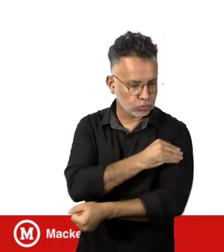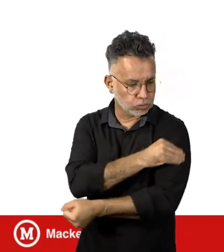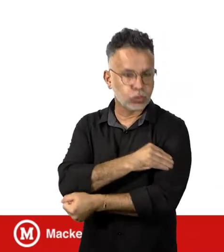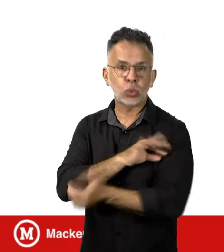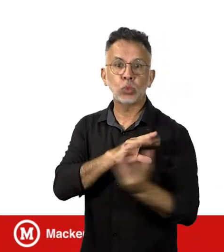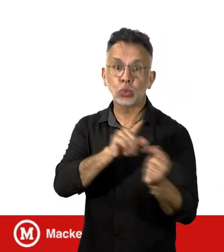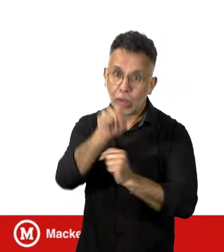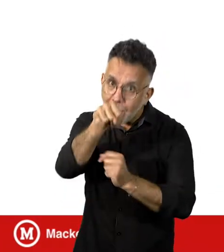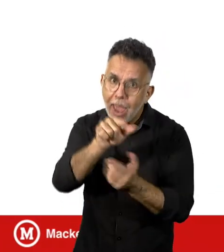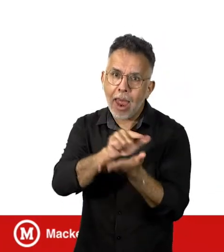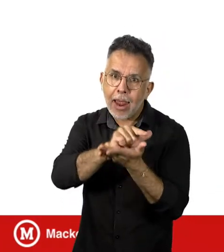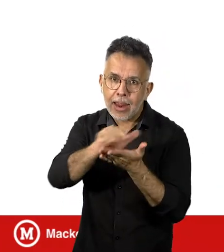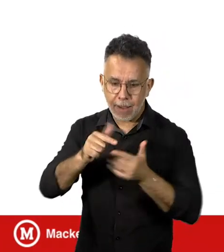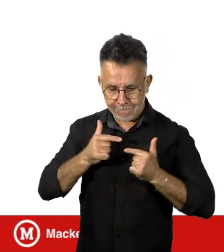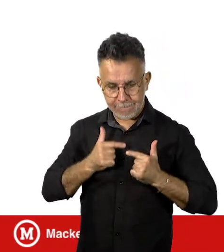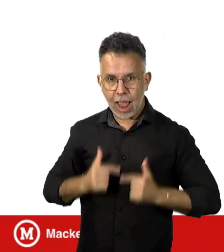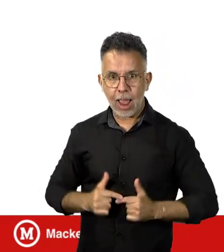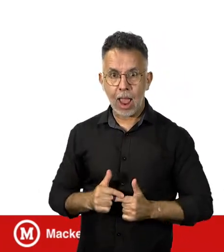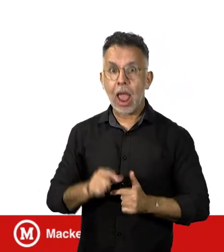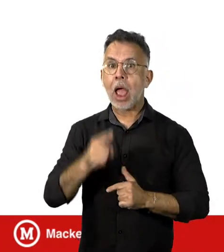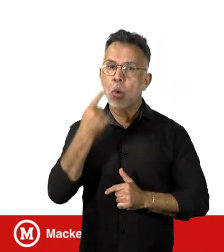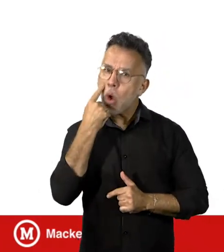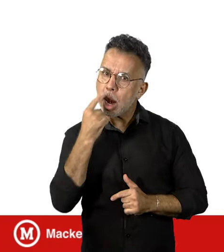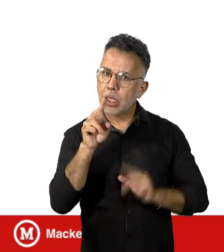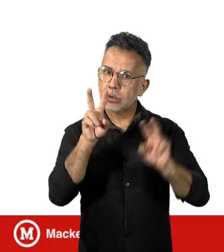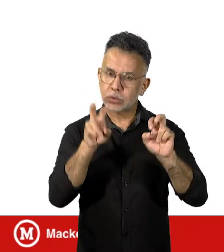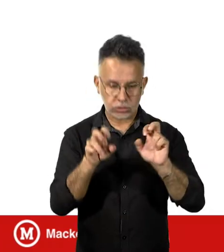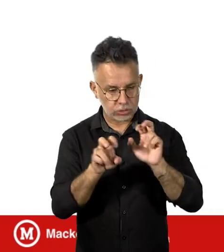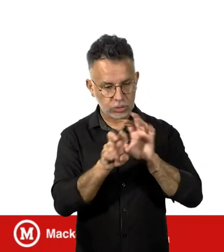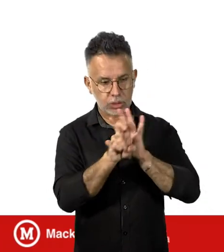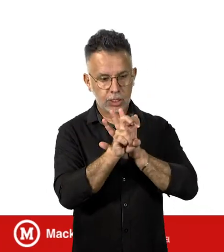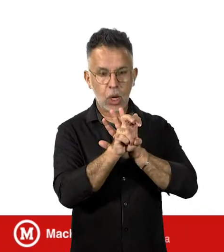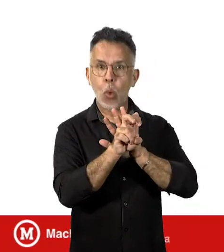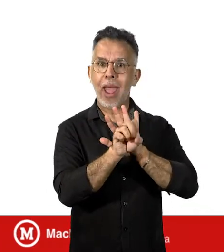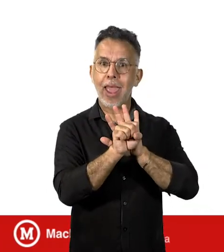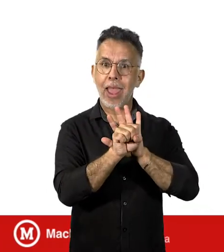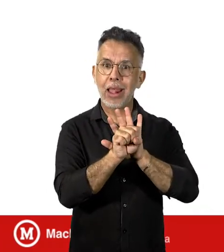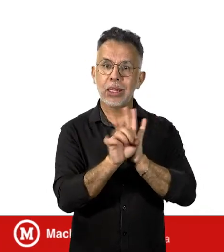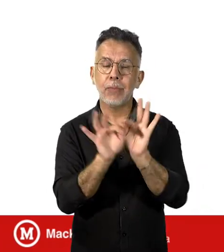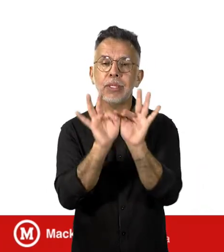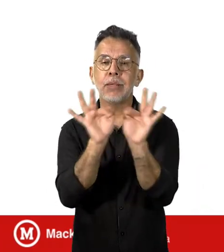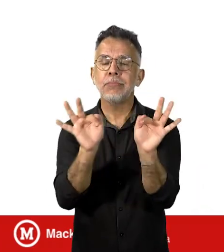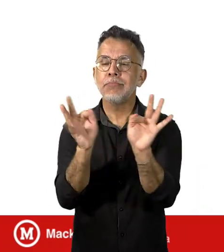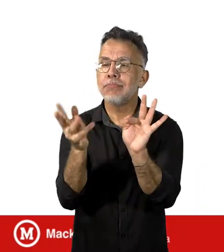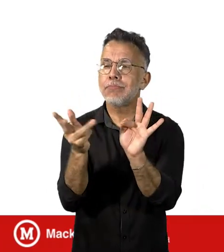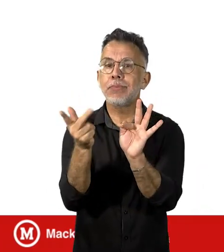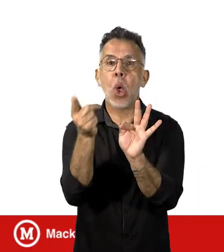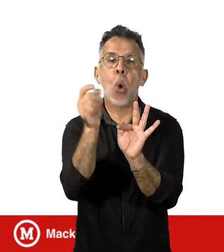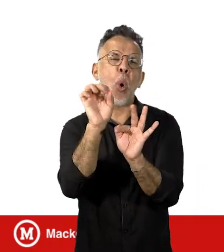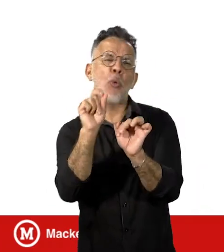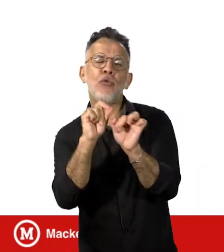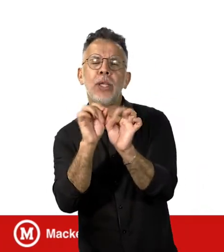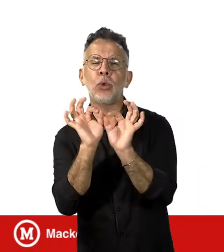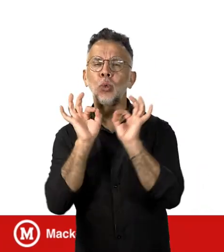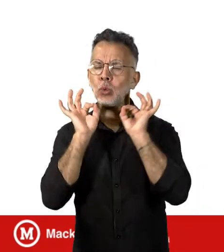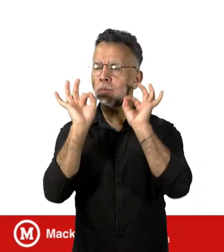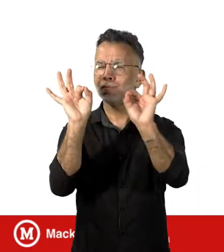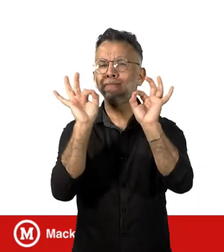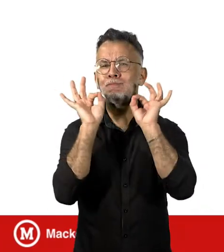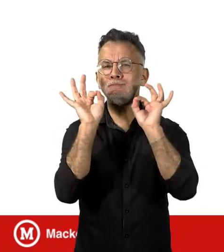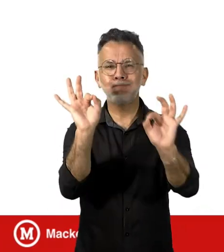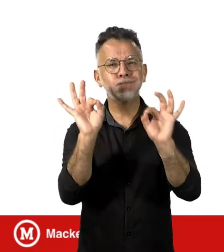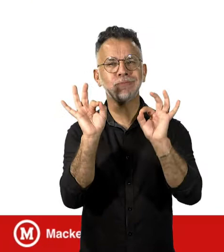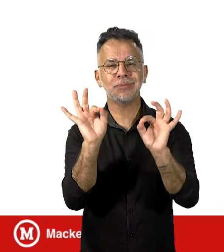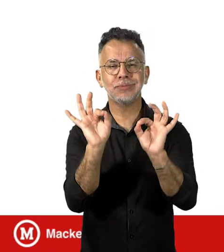isso é limpar. E no caso do 5S, pode ser algo caprichado, algo feito com esmero,